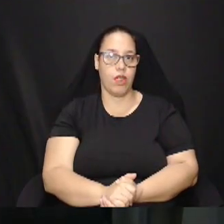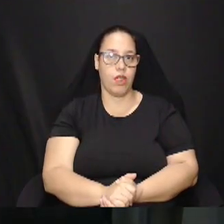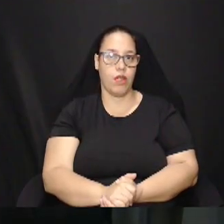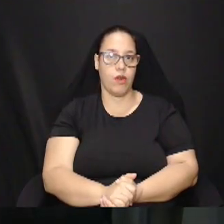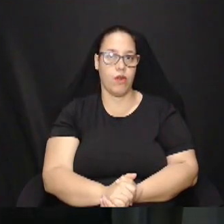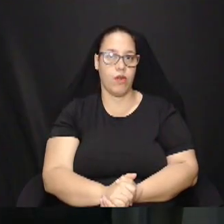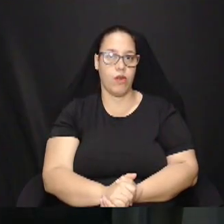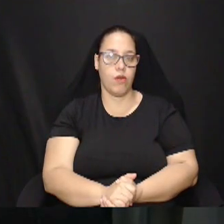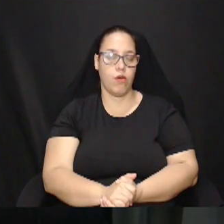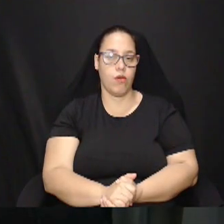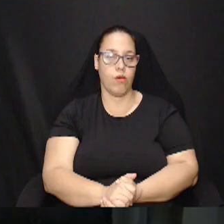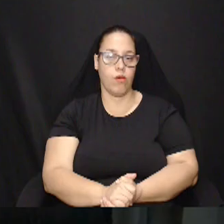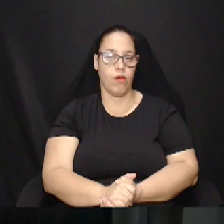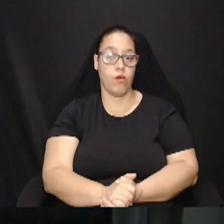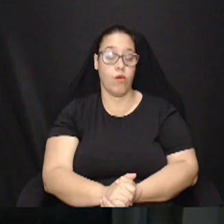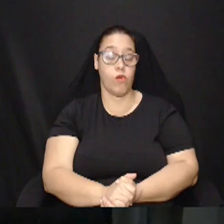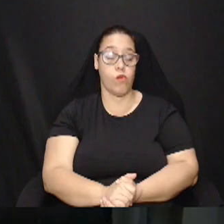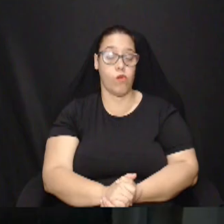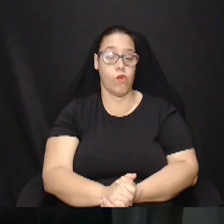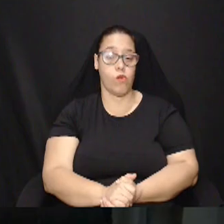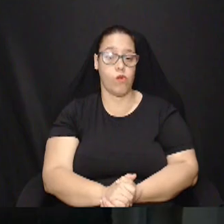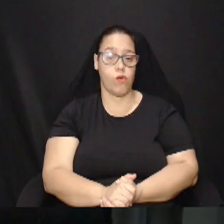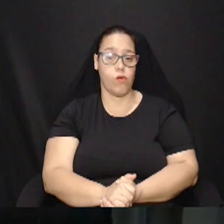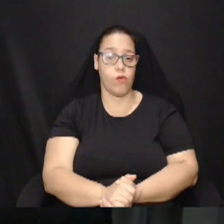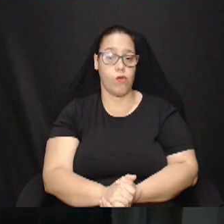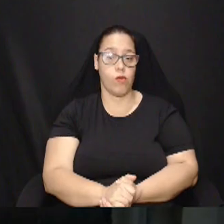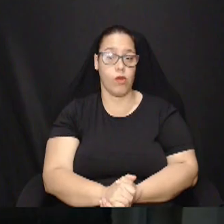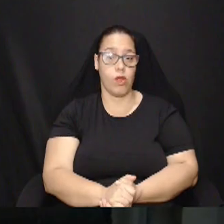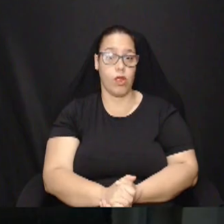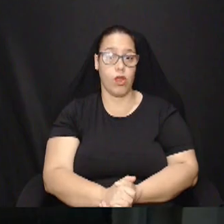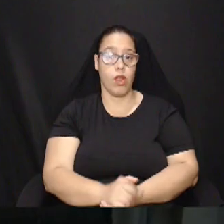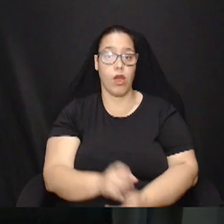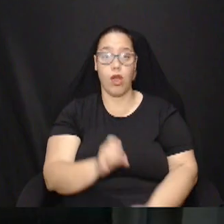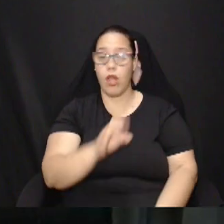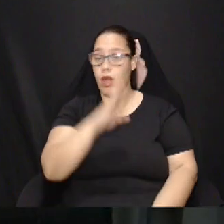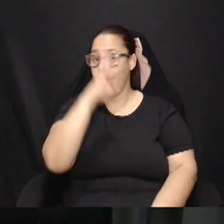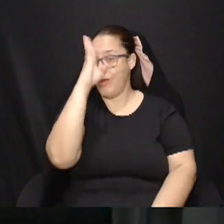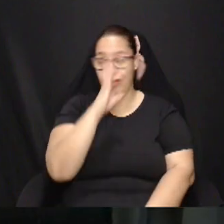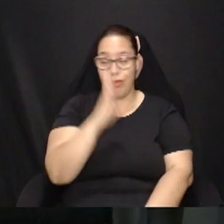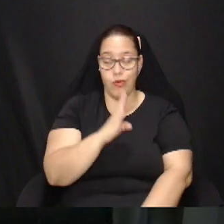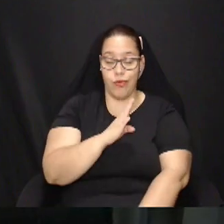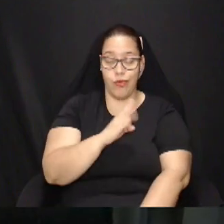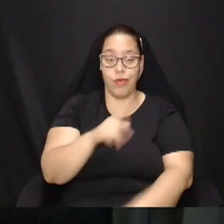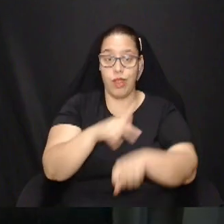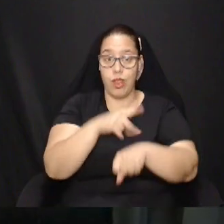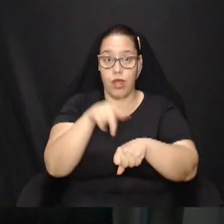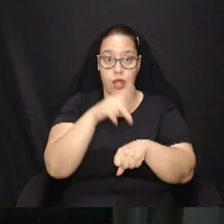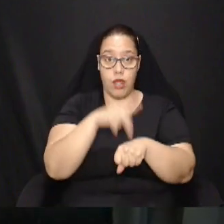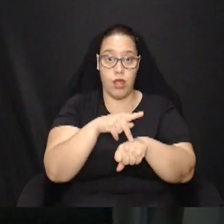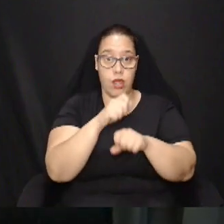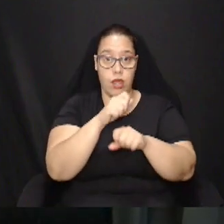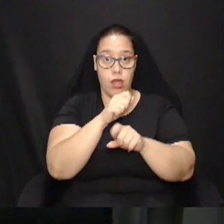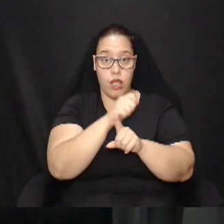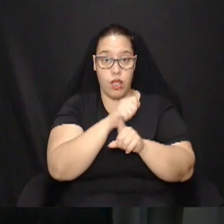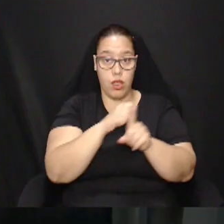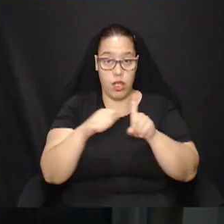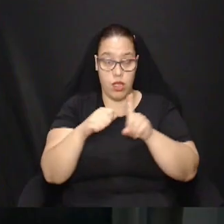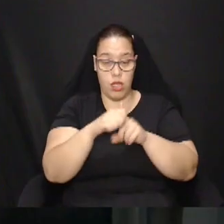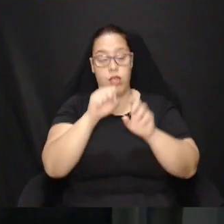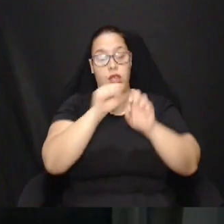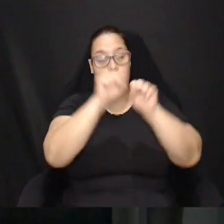é a situação não do Brasil, esta é a situação dos países que têm sistemas nacionais de saúde,